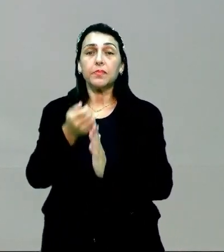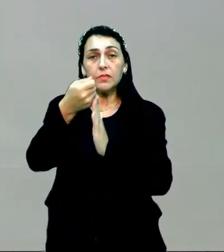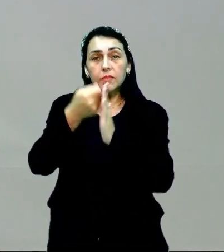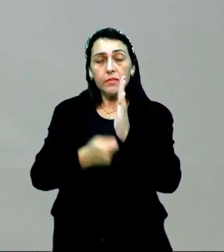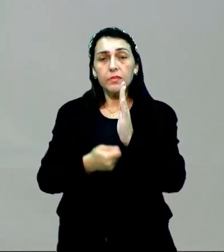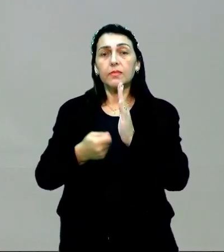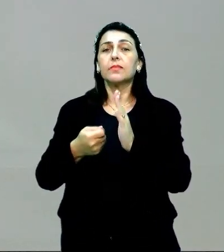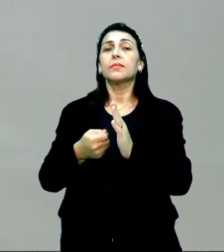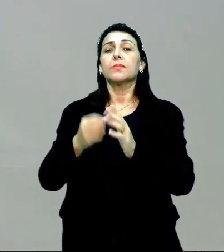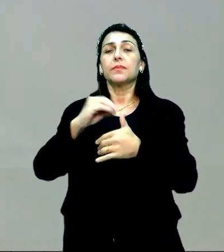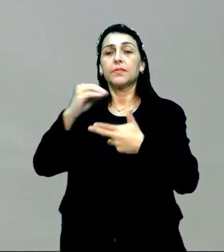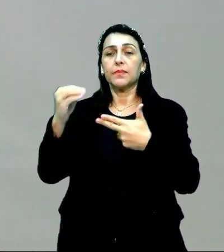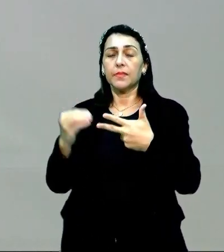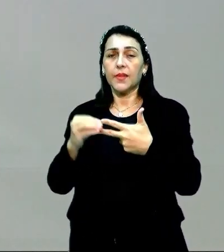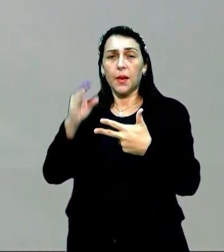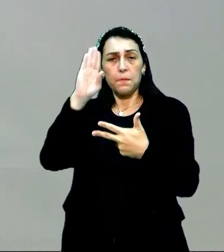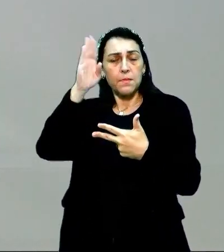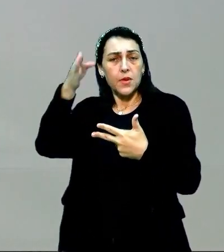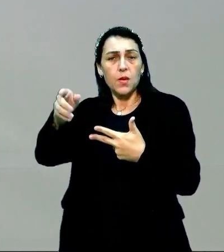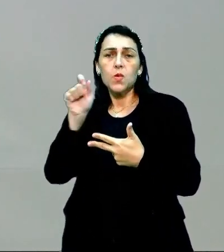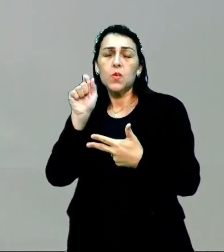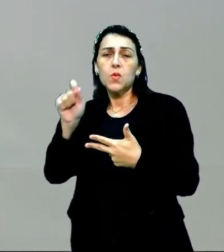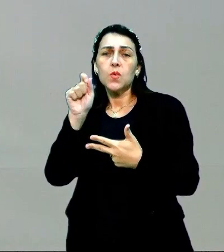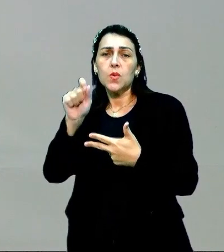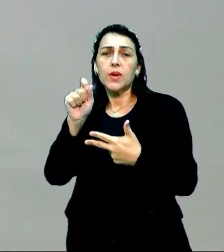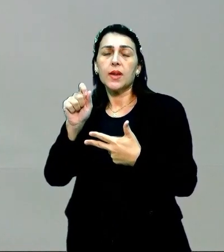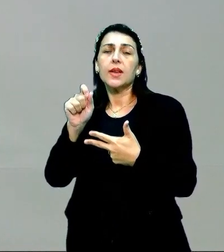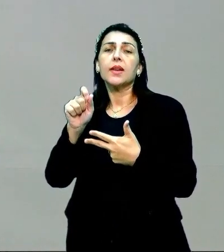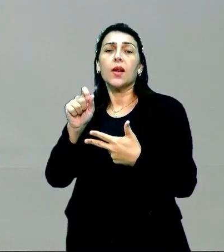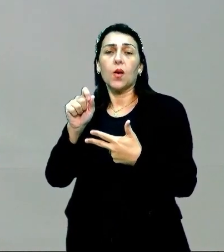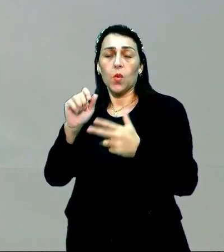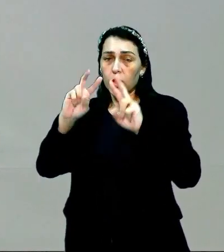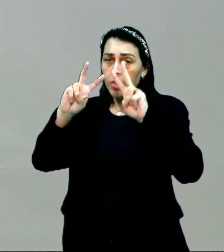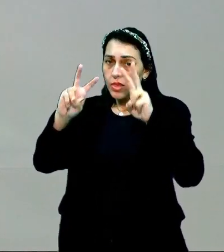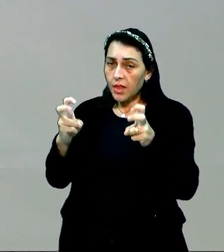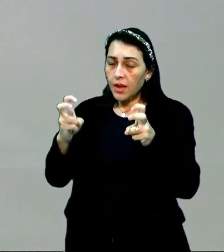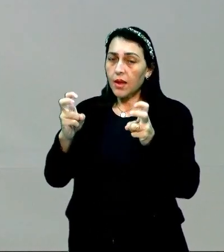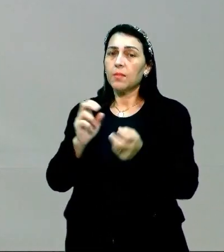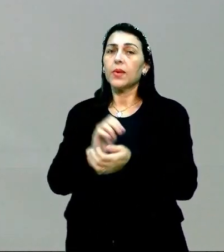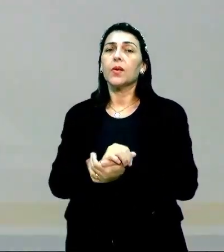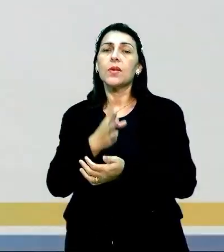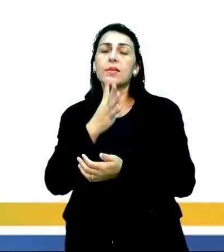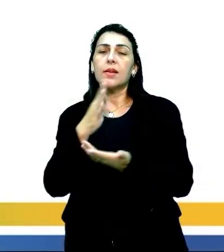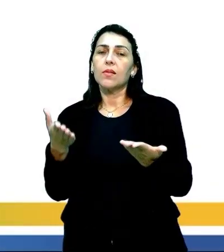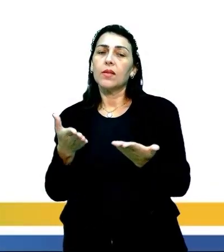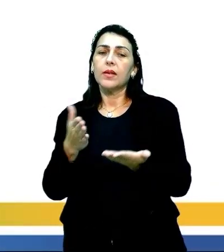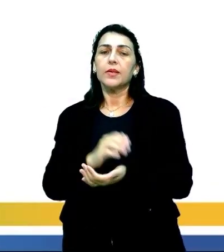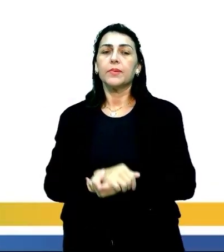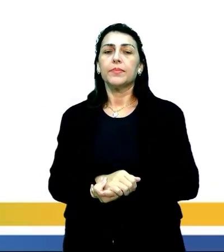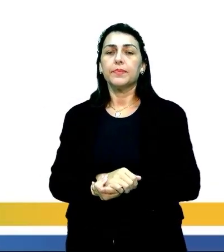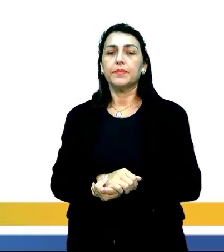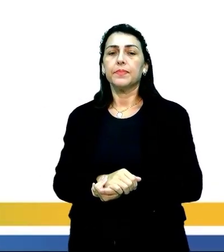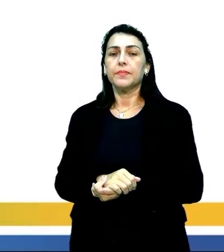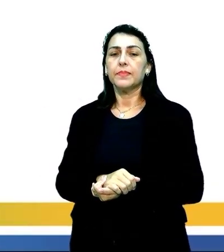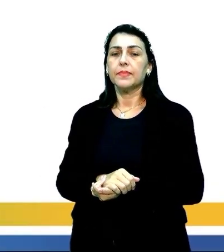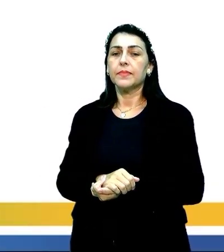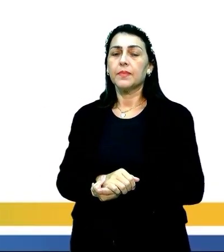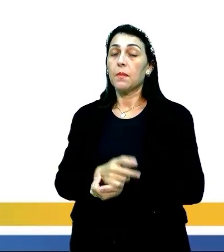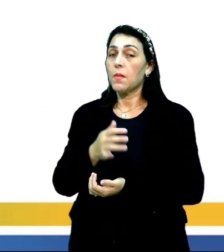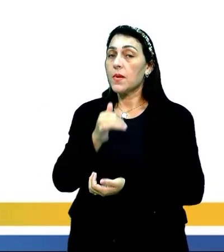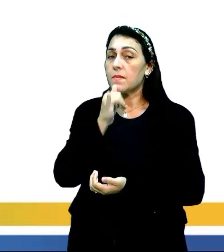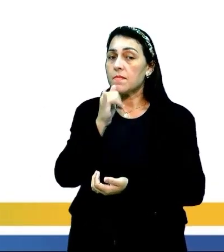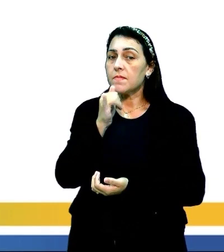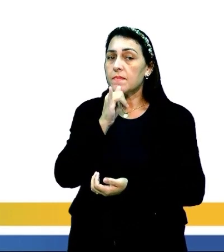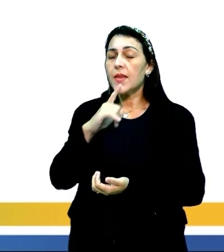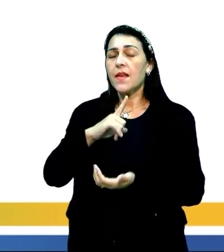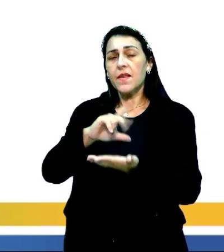redação do Enem, ela priorizou esse assunto, mas ela delimitou um tema. E aí nós vamos conhecer agora. Por